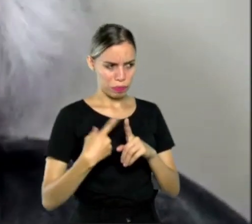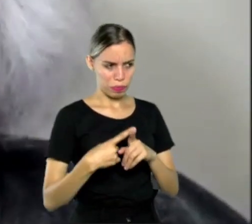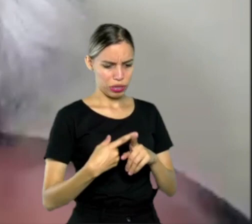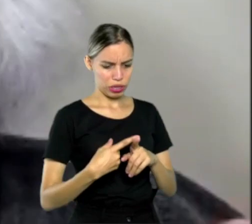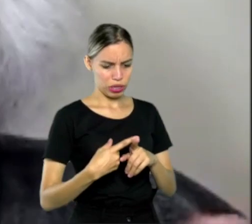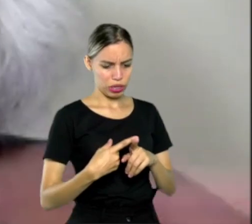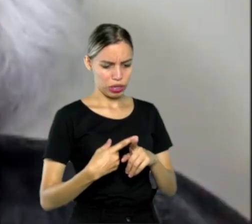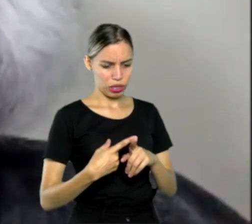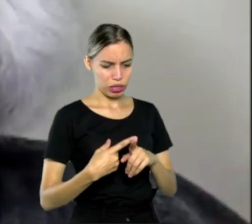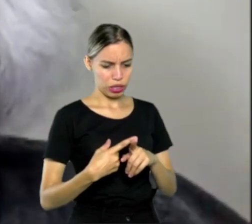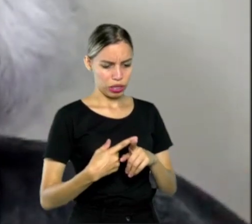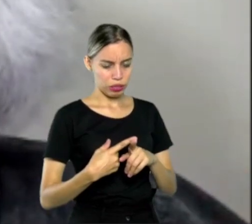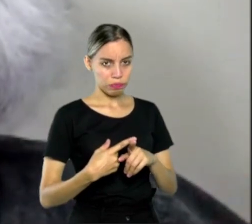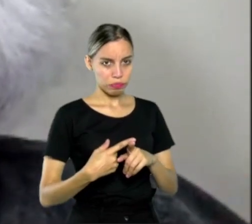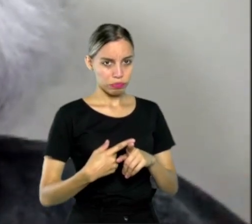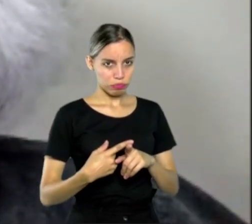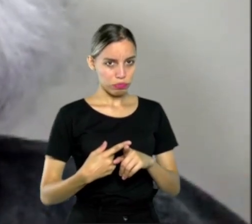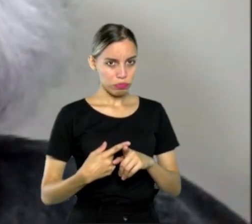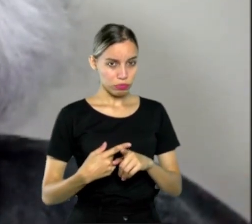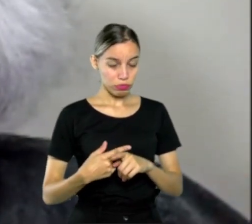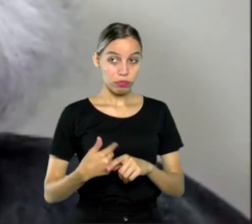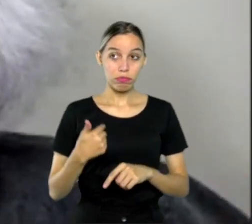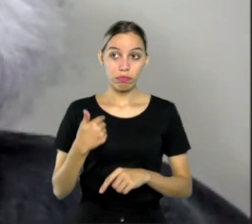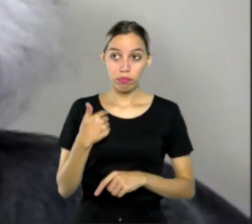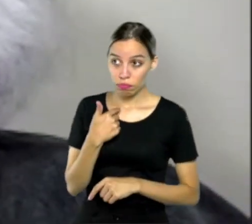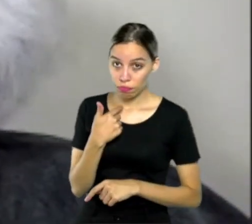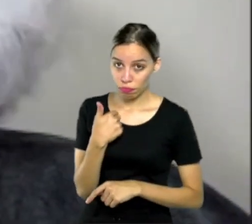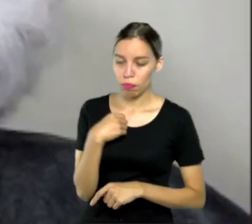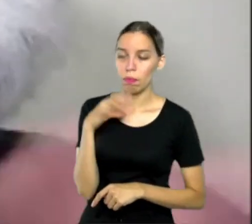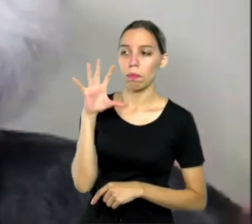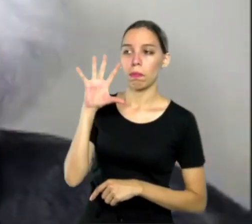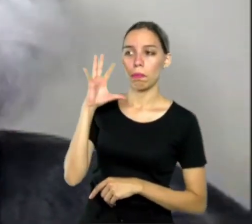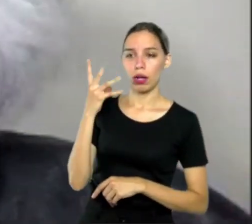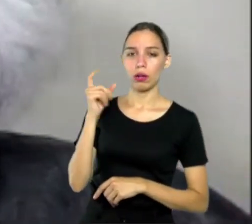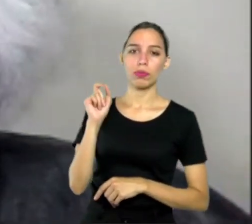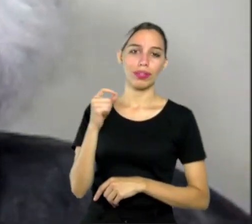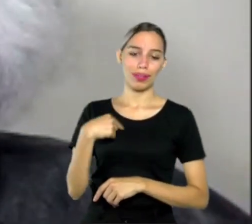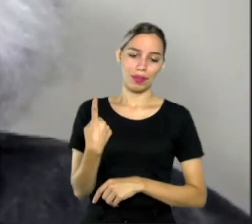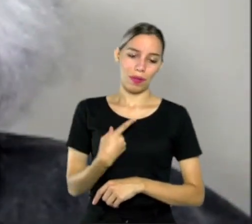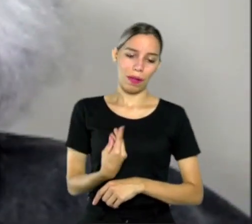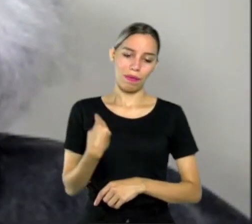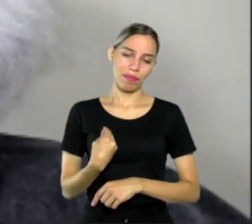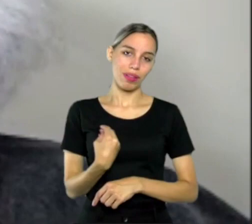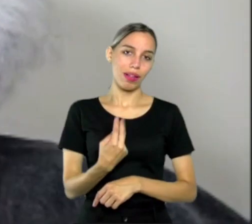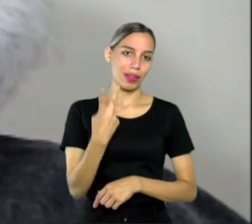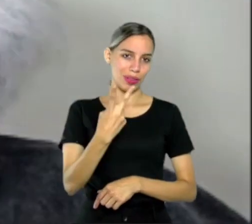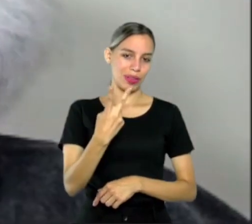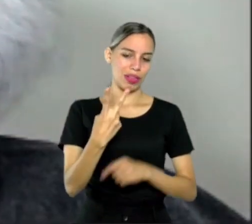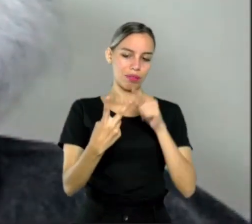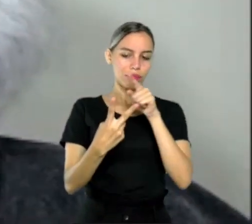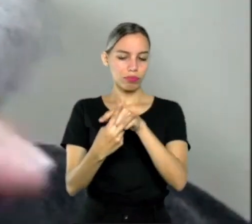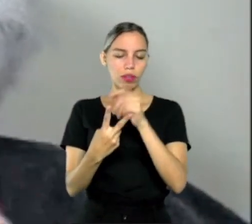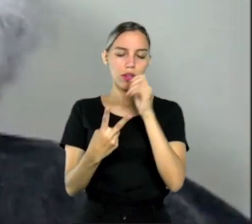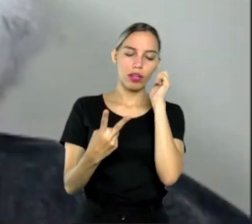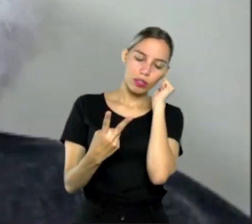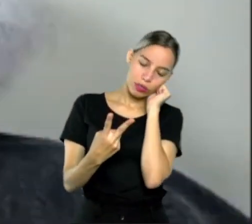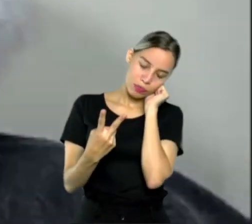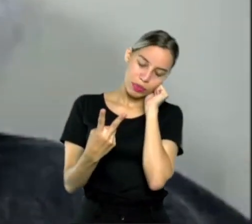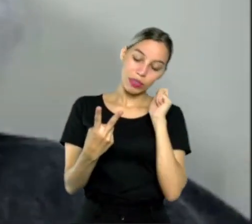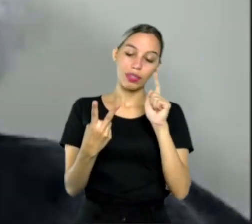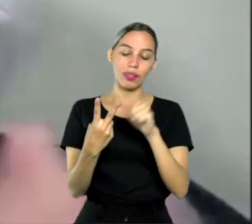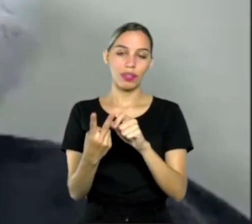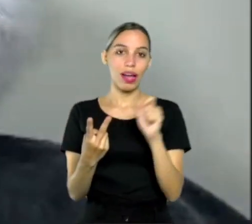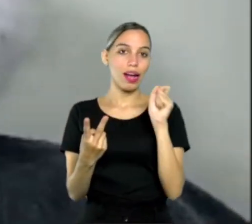tá? Uma acordada e uma dormindo. Faz sentido. Com outros parâmetros. Dormindo, a morte